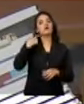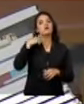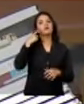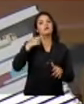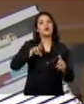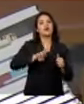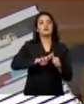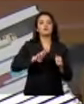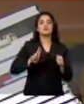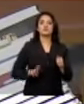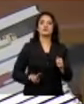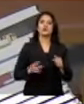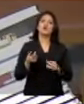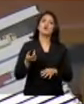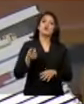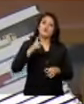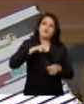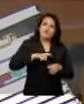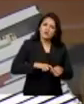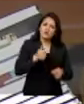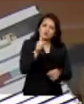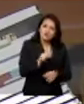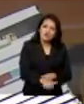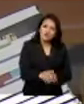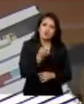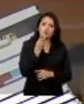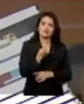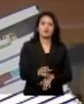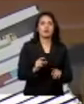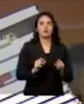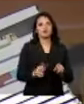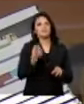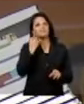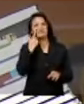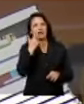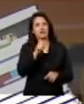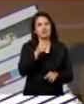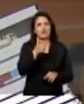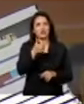a manifestar-se, revendo o entendimento anterior.